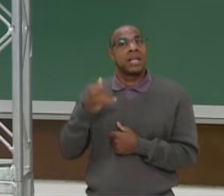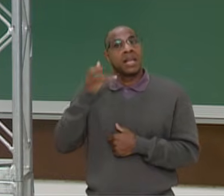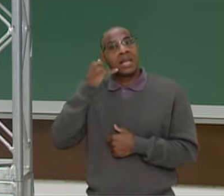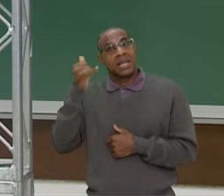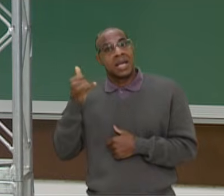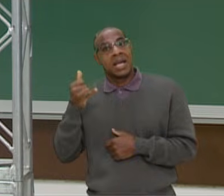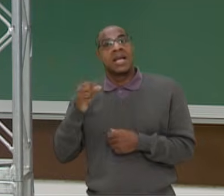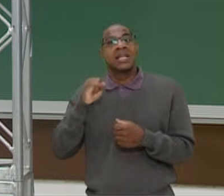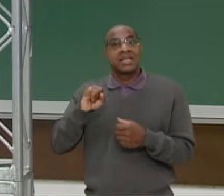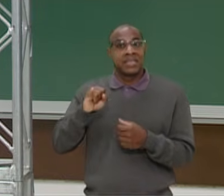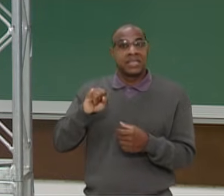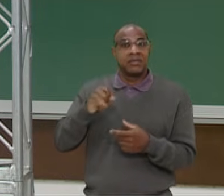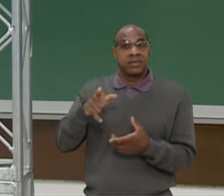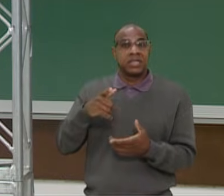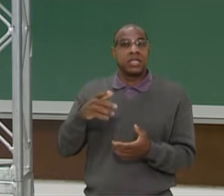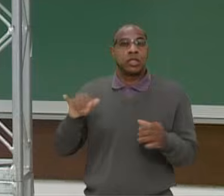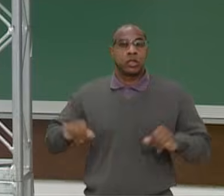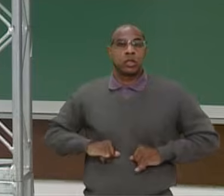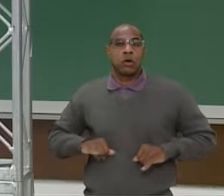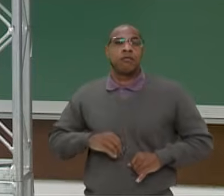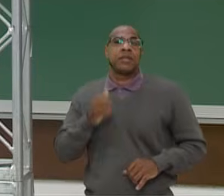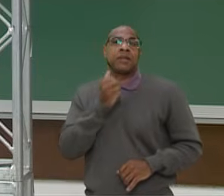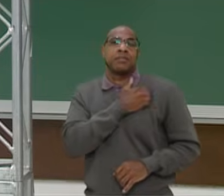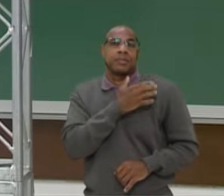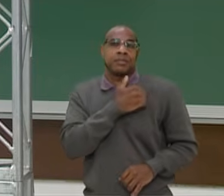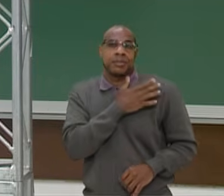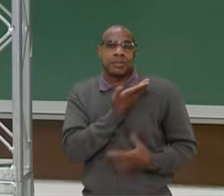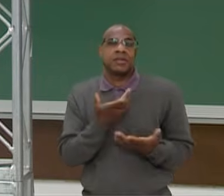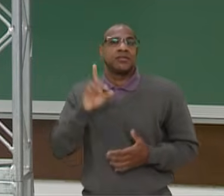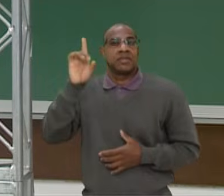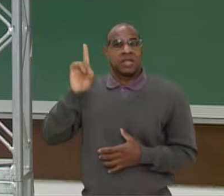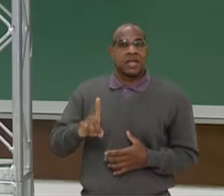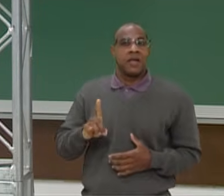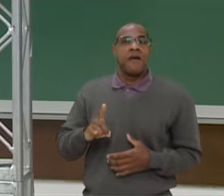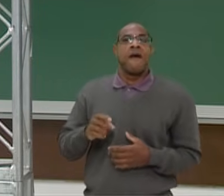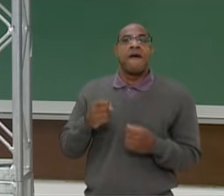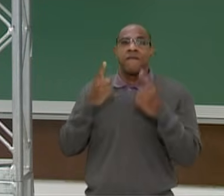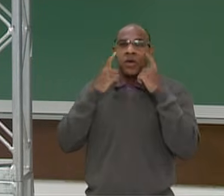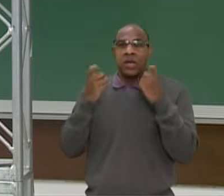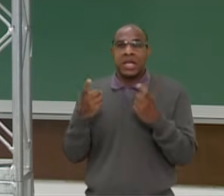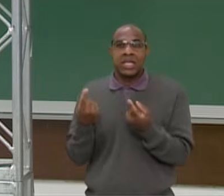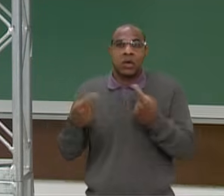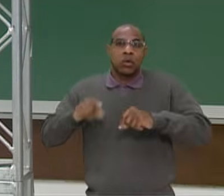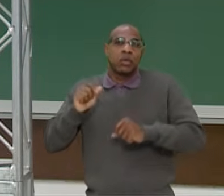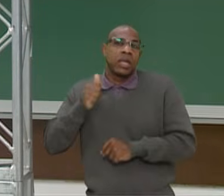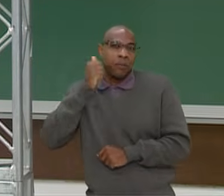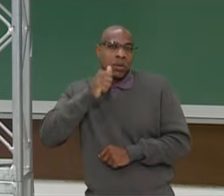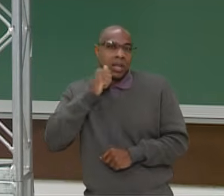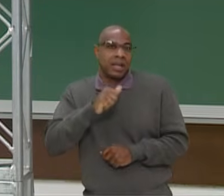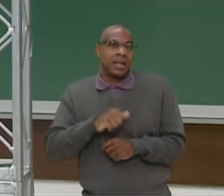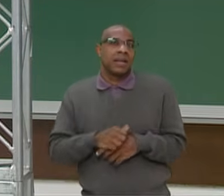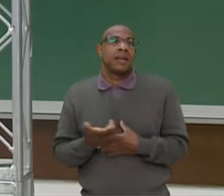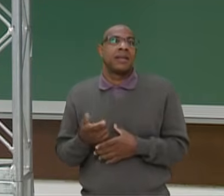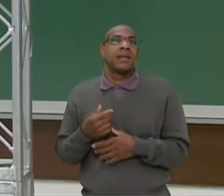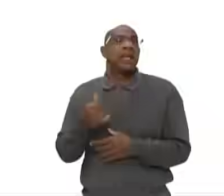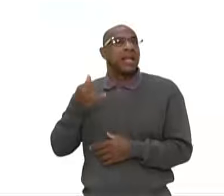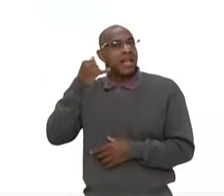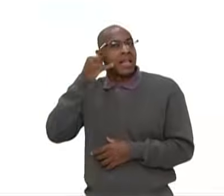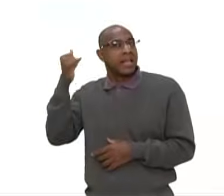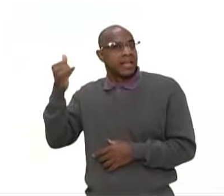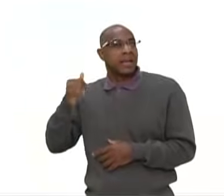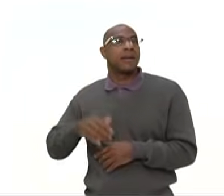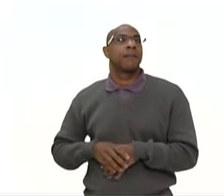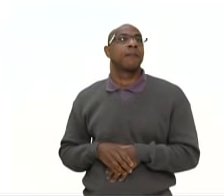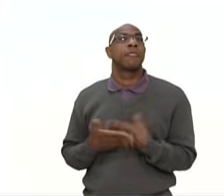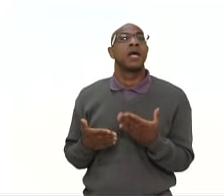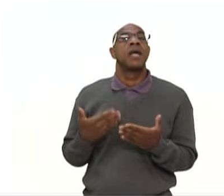questões de racismo e tudo mais, direitos humanos, Disque 100, violência contra a mulher, 180. E na aula seguinte, iniciaremos